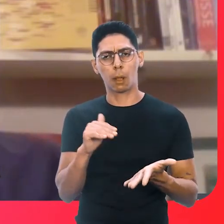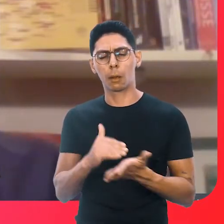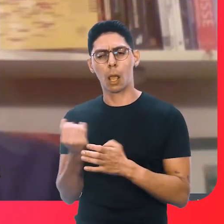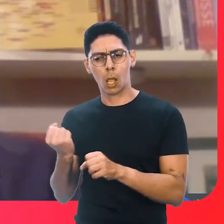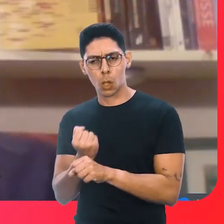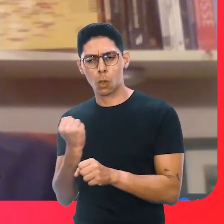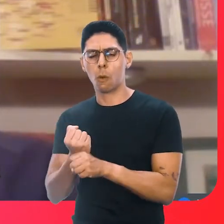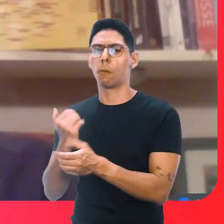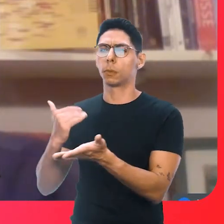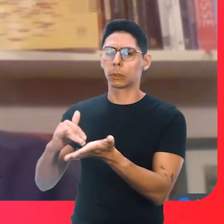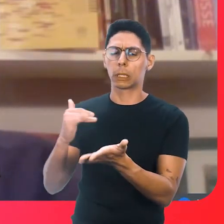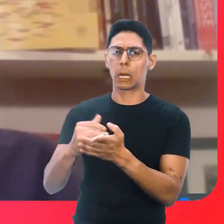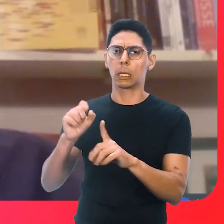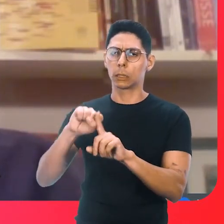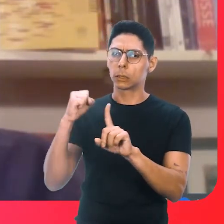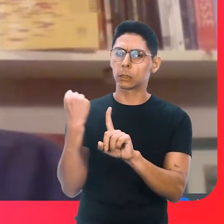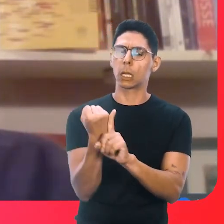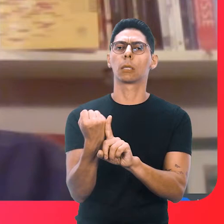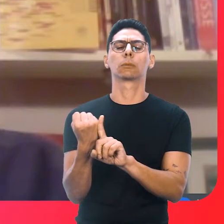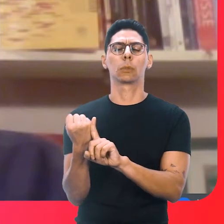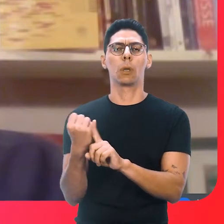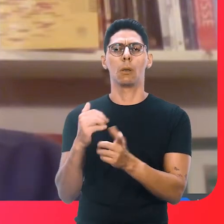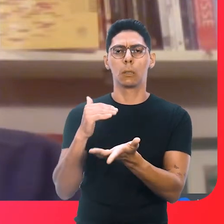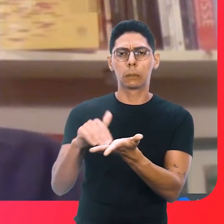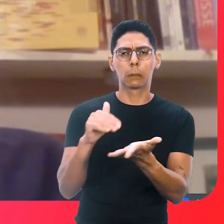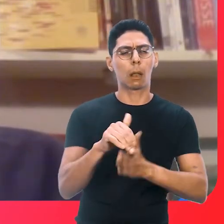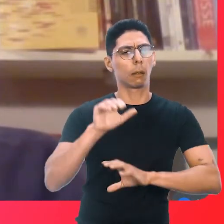de Assistência Social, de Educação,